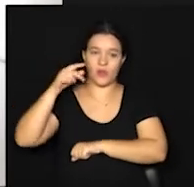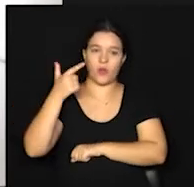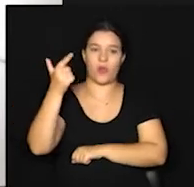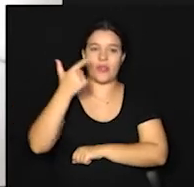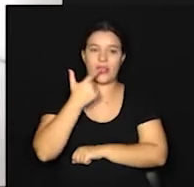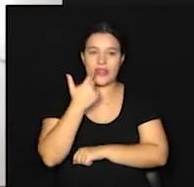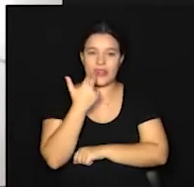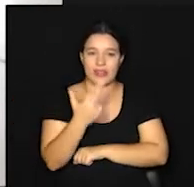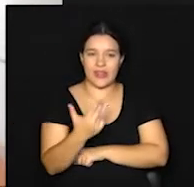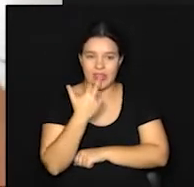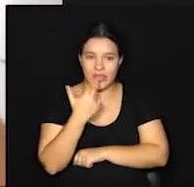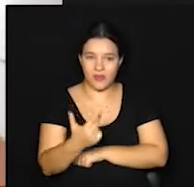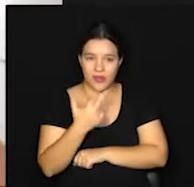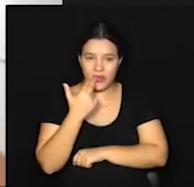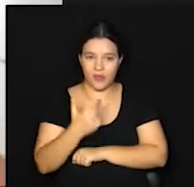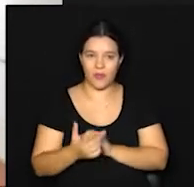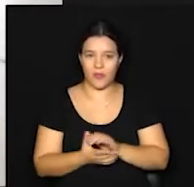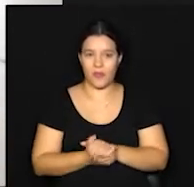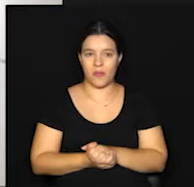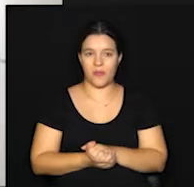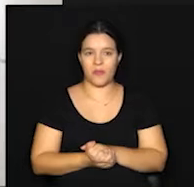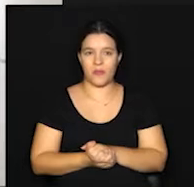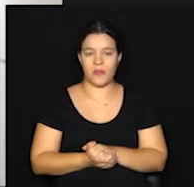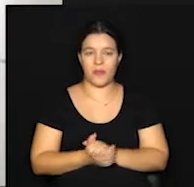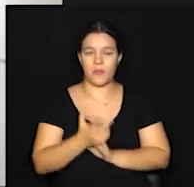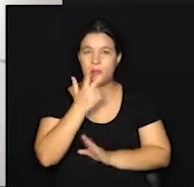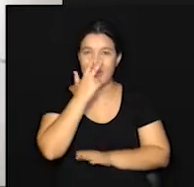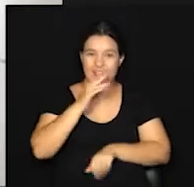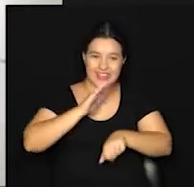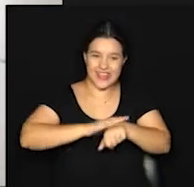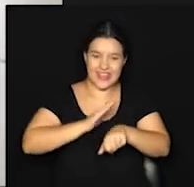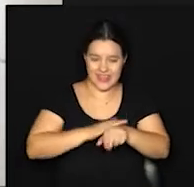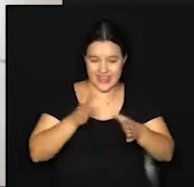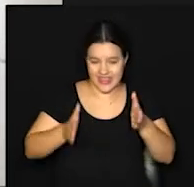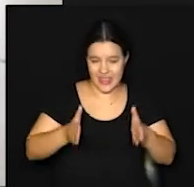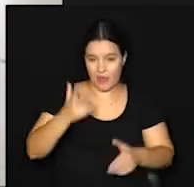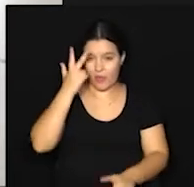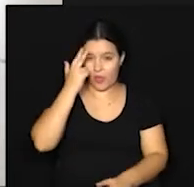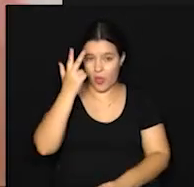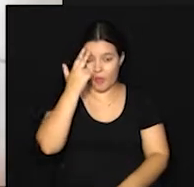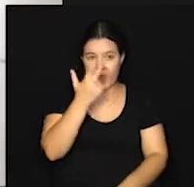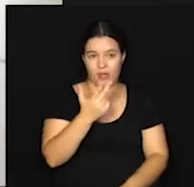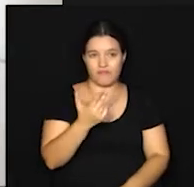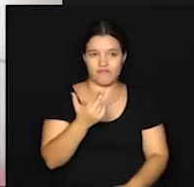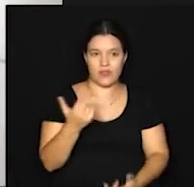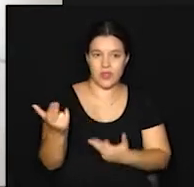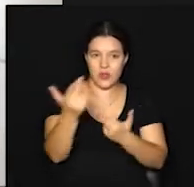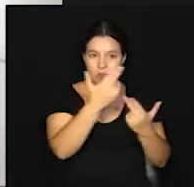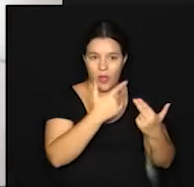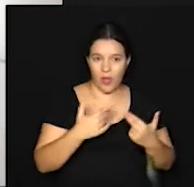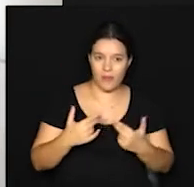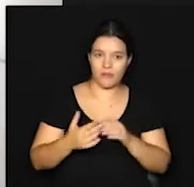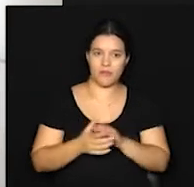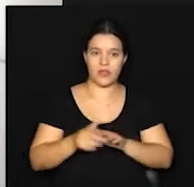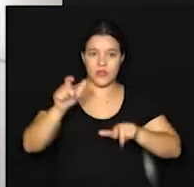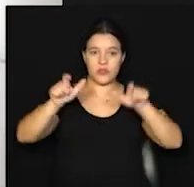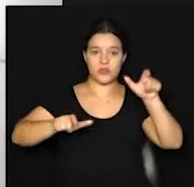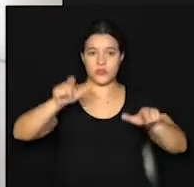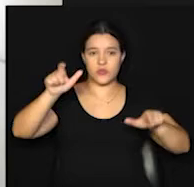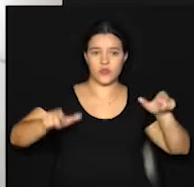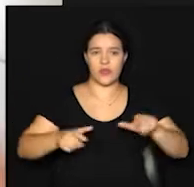Então, eu sempre falo que as coisas, para mim, elas aconteceram não no tempo normal das pessoas. E é um conselho que eu dou para as pessoas também, tá,